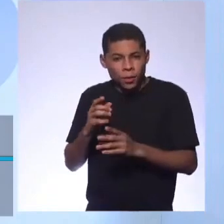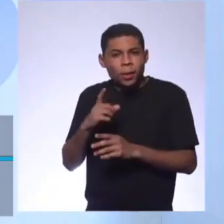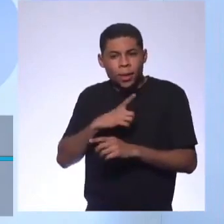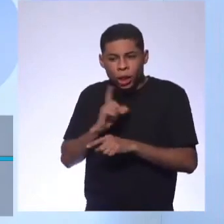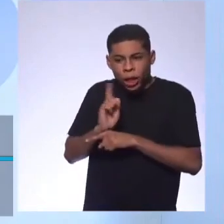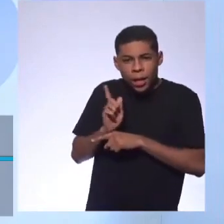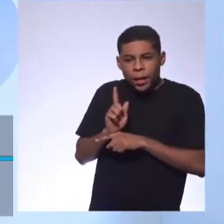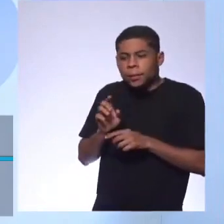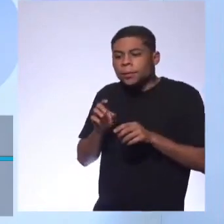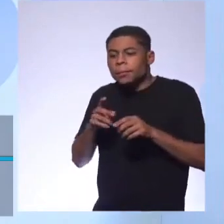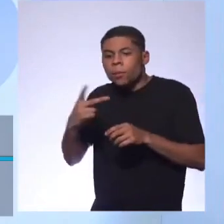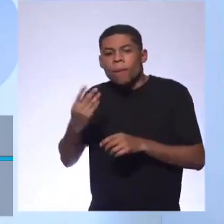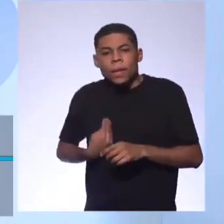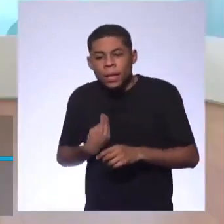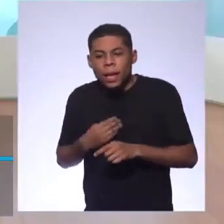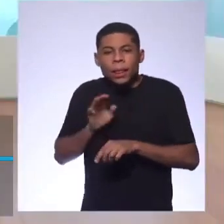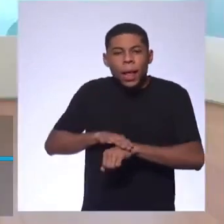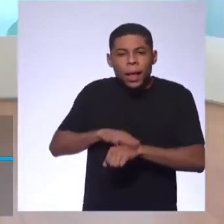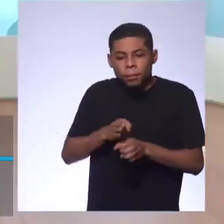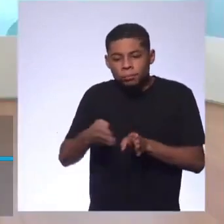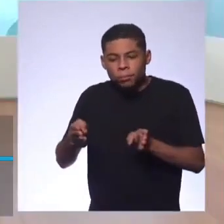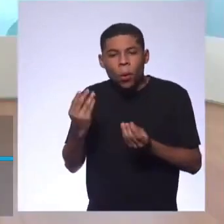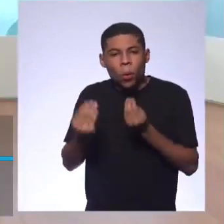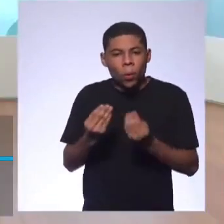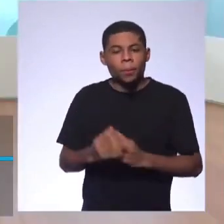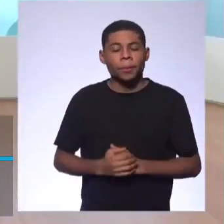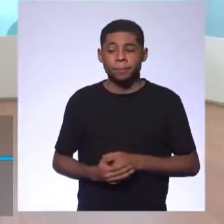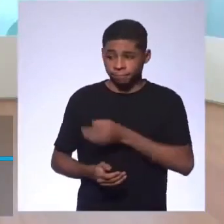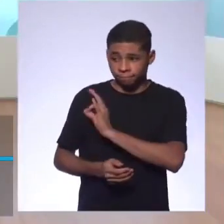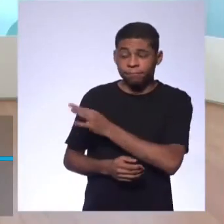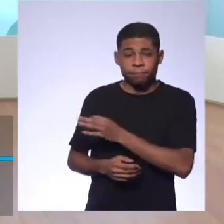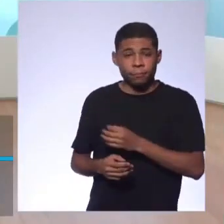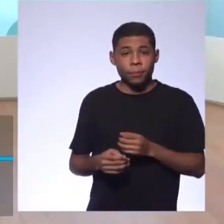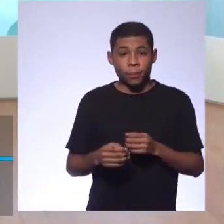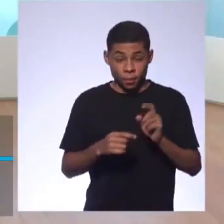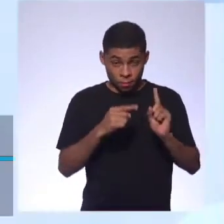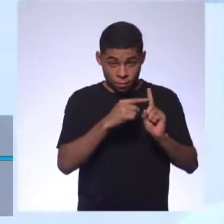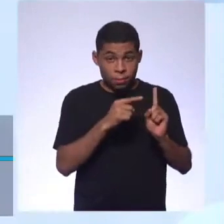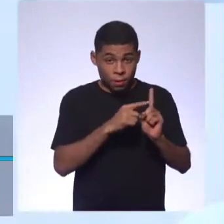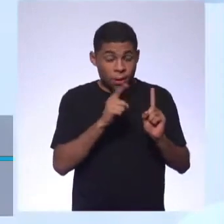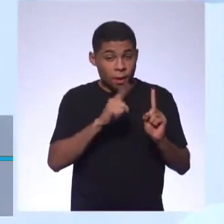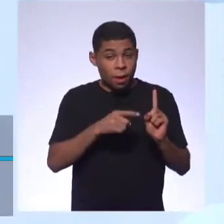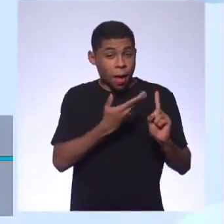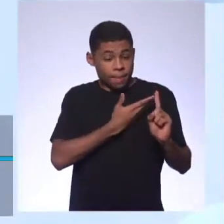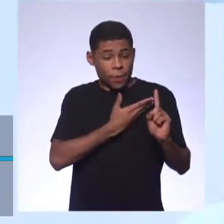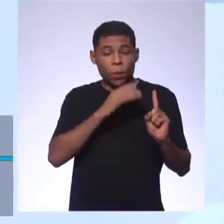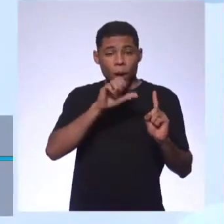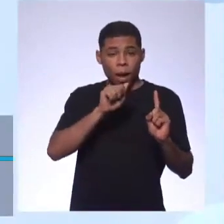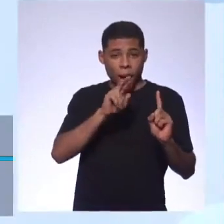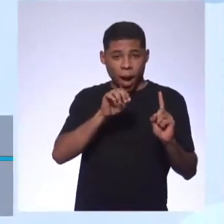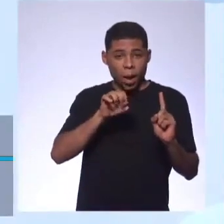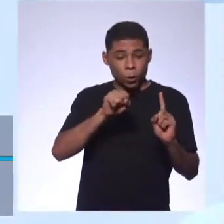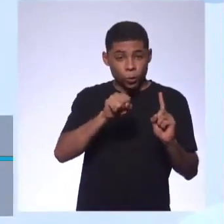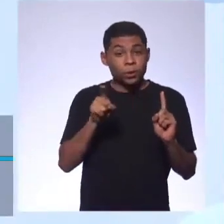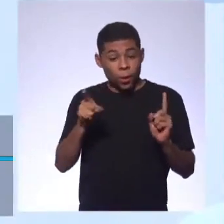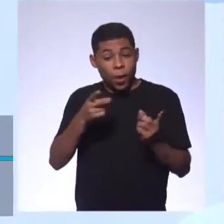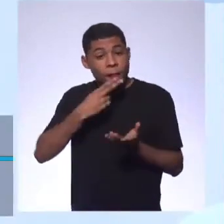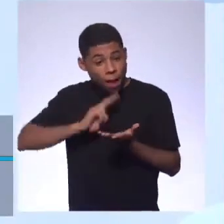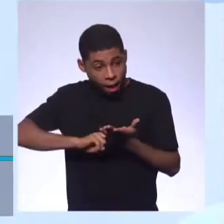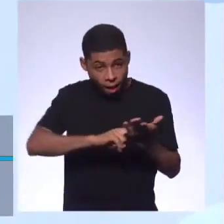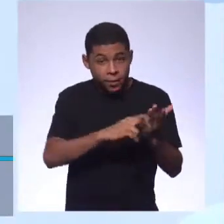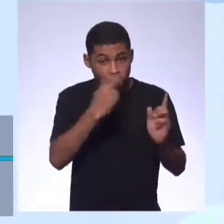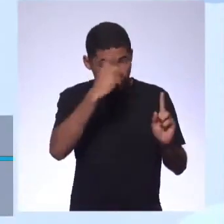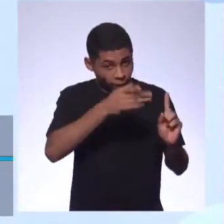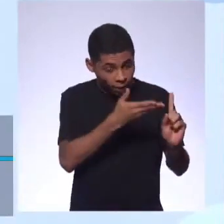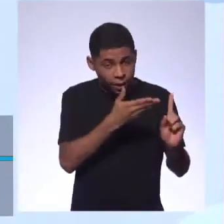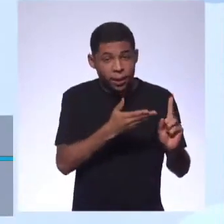e da vida. É verdade. E só para passar para vocês, ele era amigo do Carlos Drummond de Andrade, ele escreve essa carta para o Carlos Drummond em